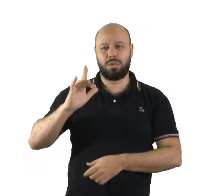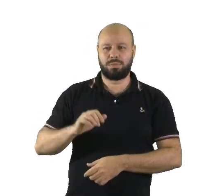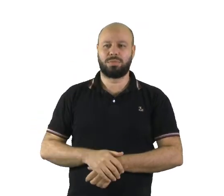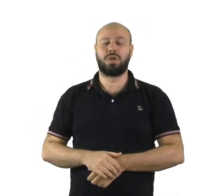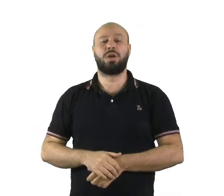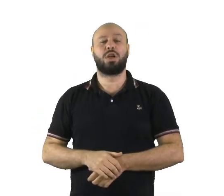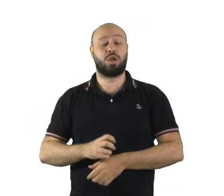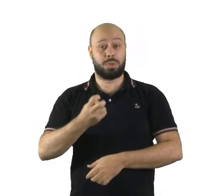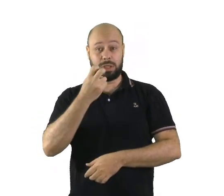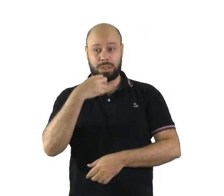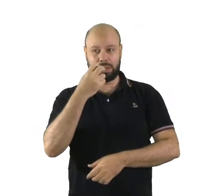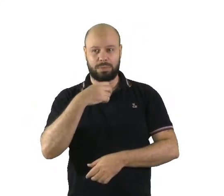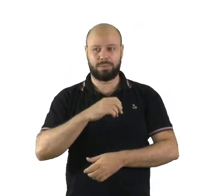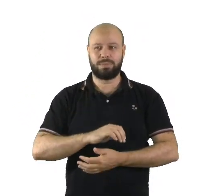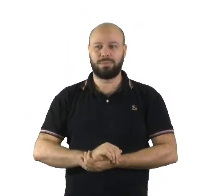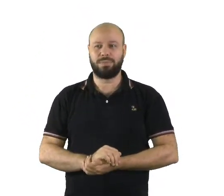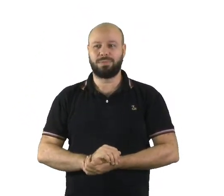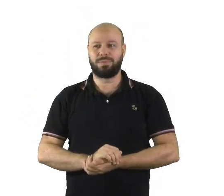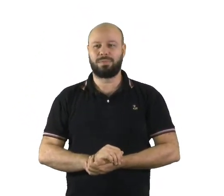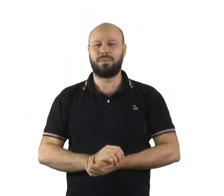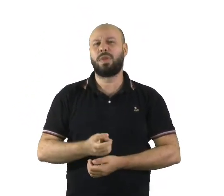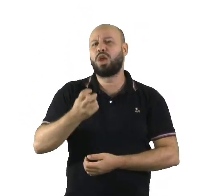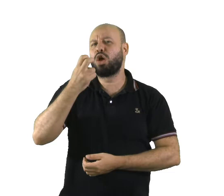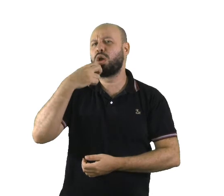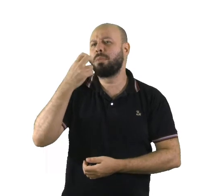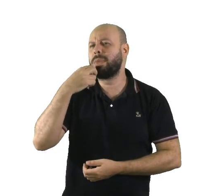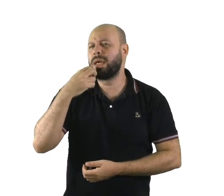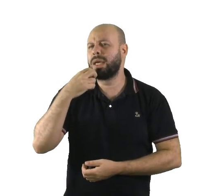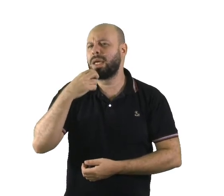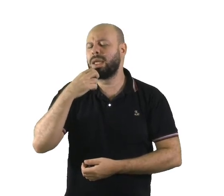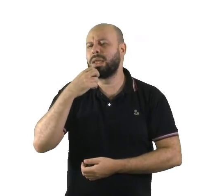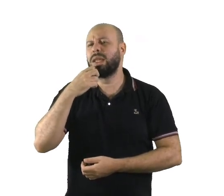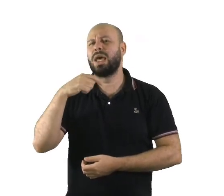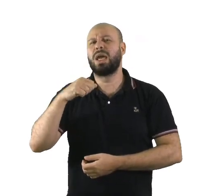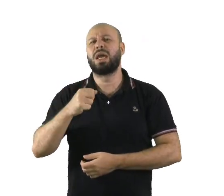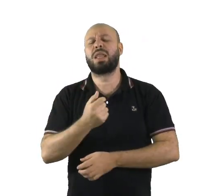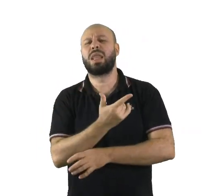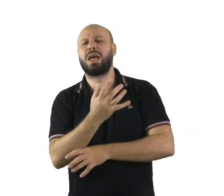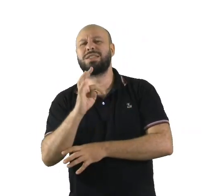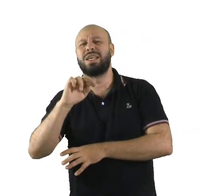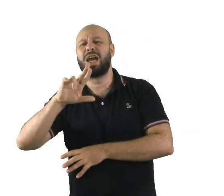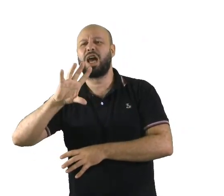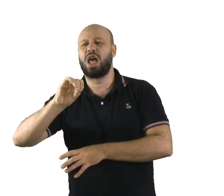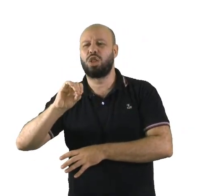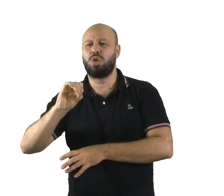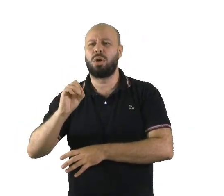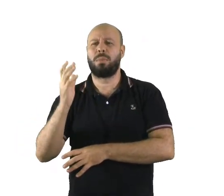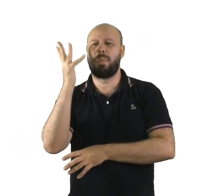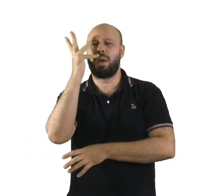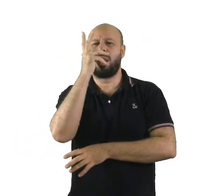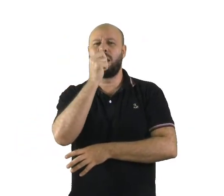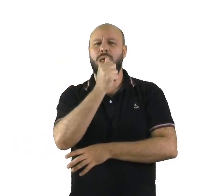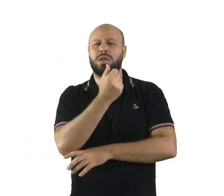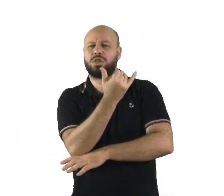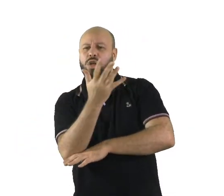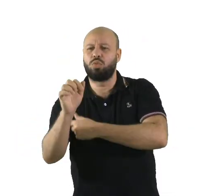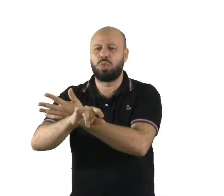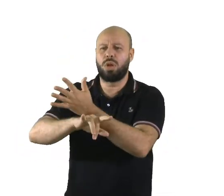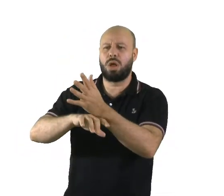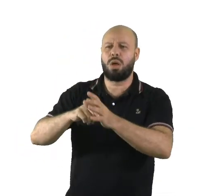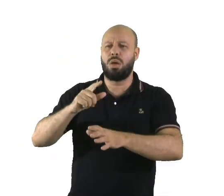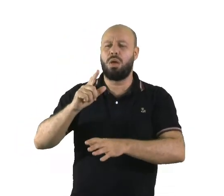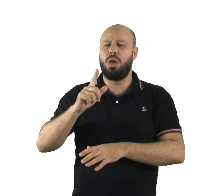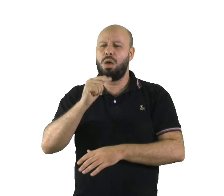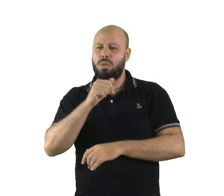Pequi. O Pequi, o cerrado, as belezas naturais, as praias e as